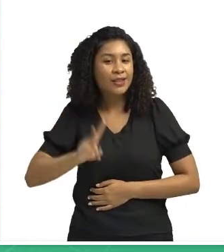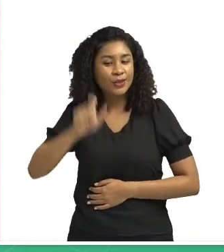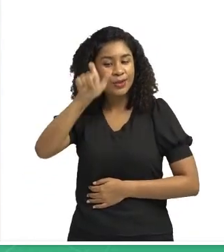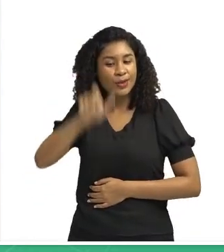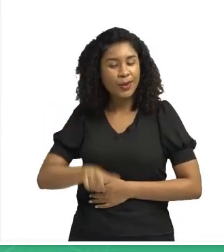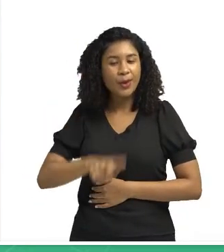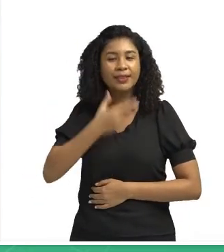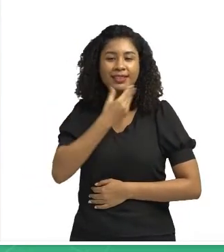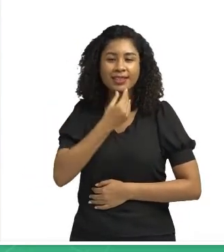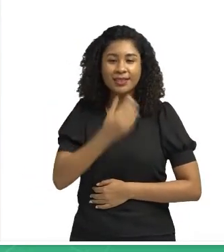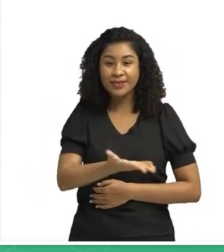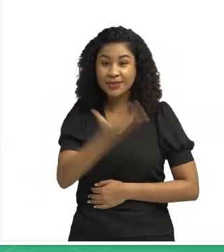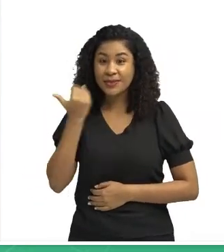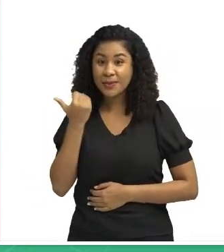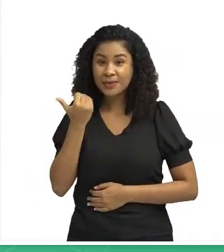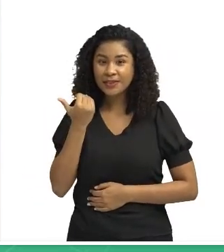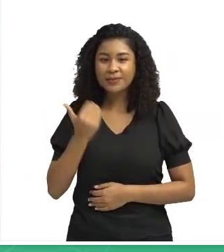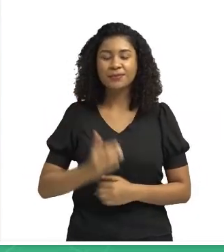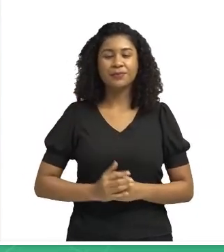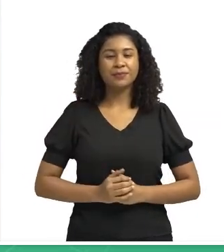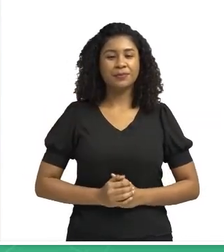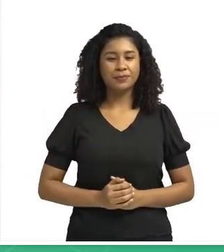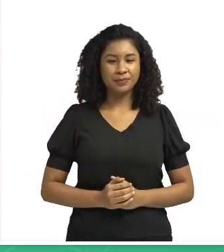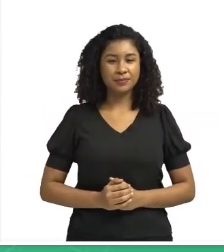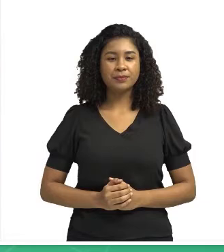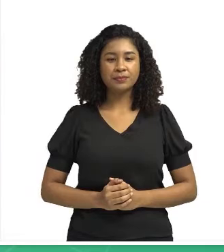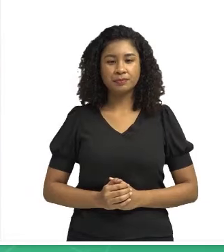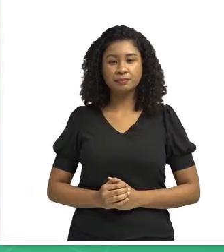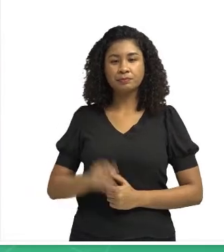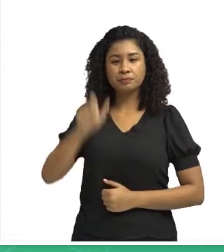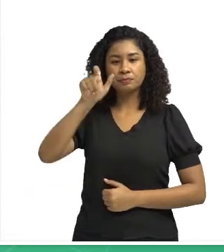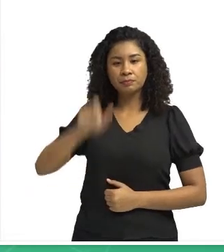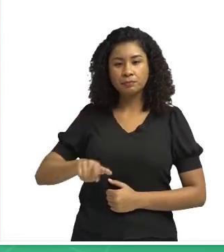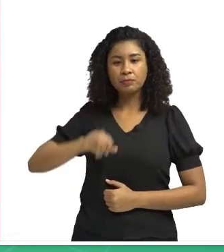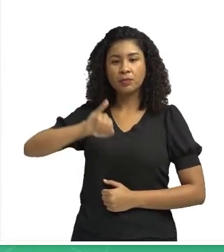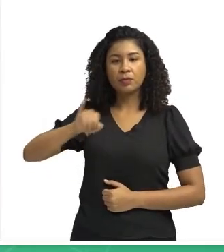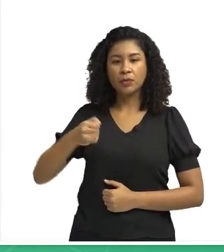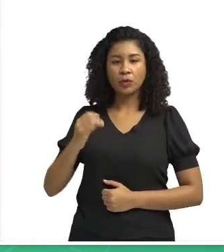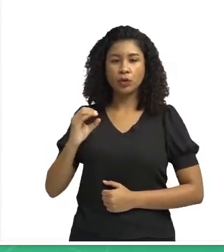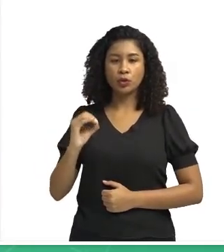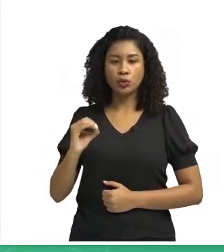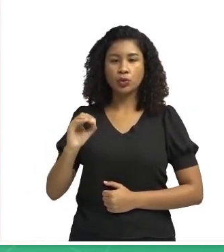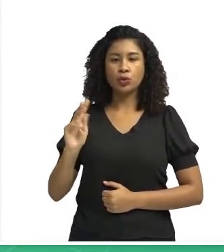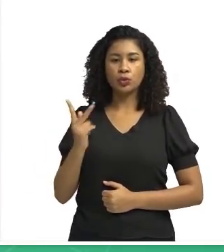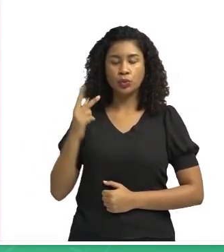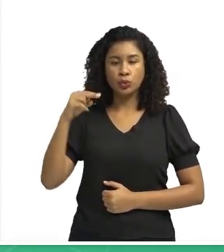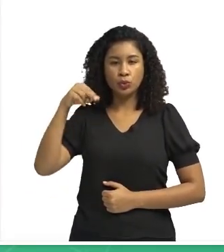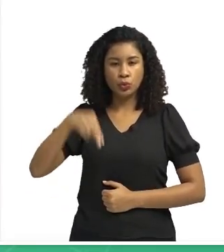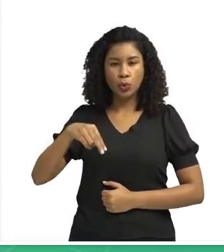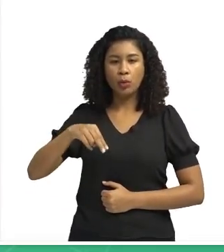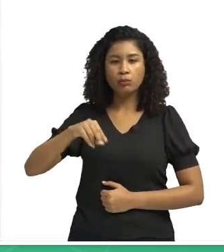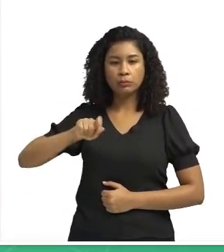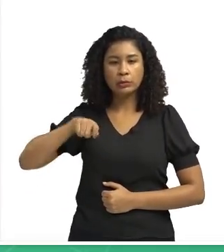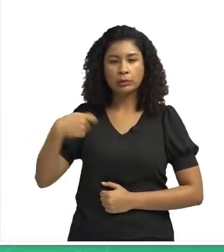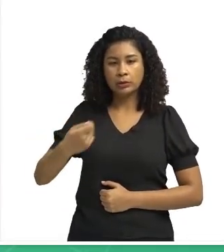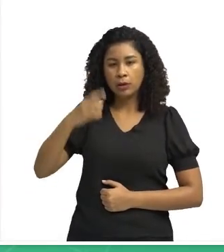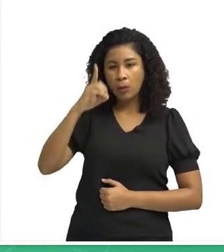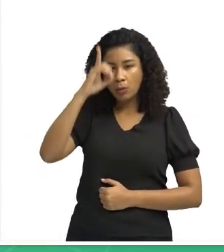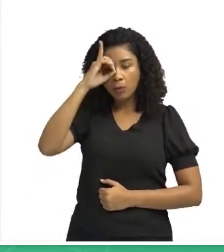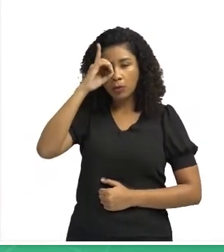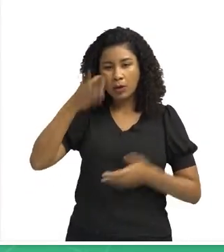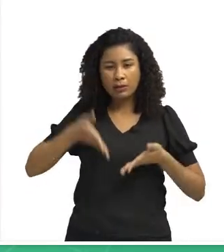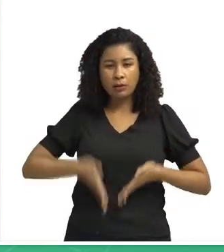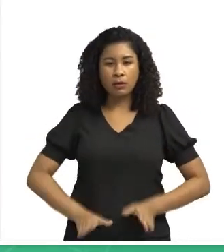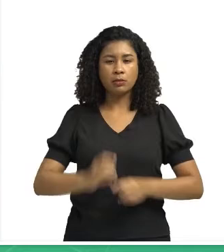John Dalton. Vamos lá? John Dalton, químico por formação, nasceu no condado de Cumbria, Inglaterra, em